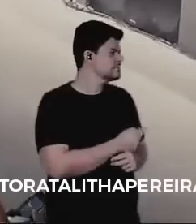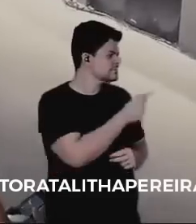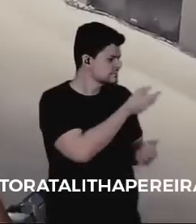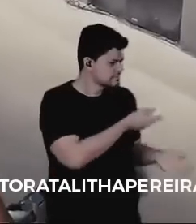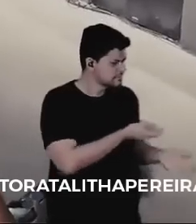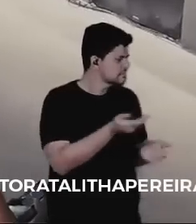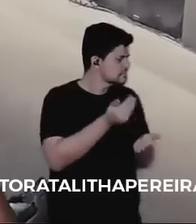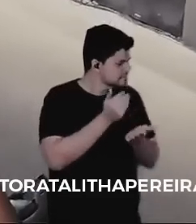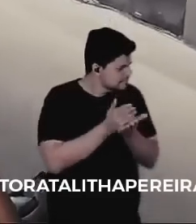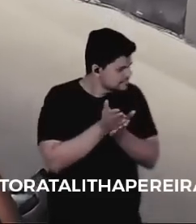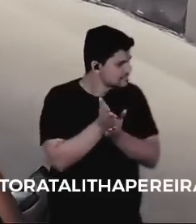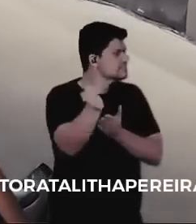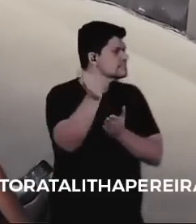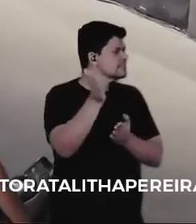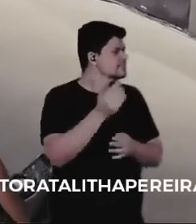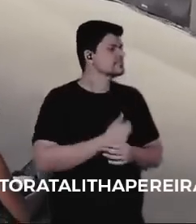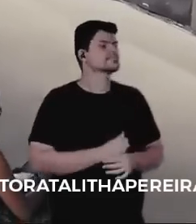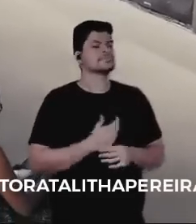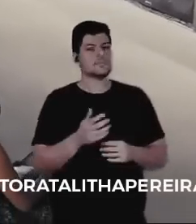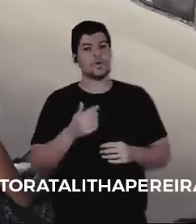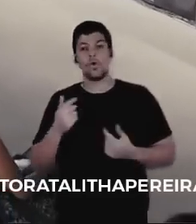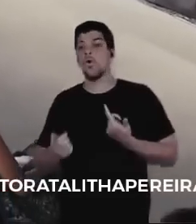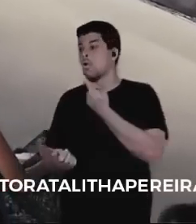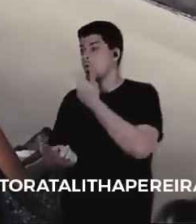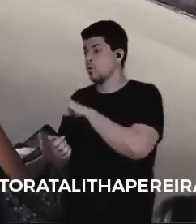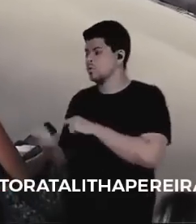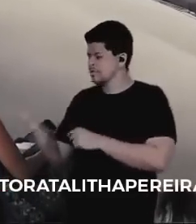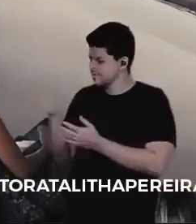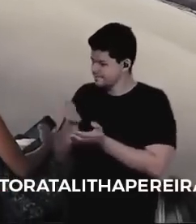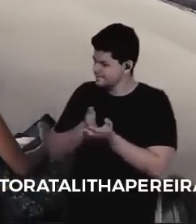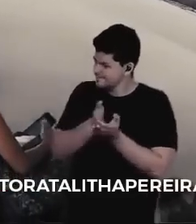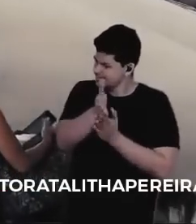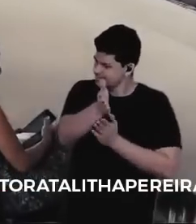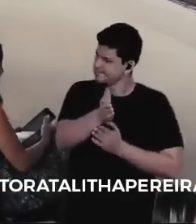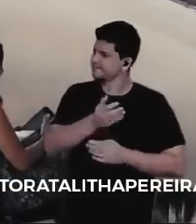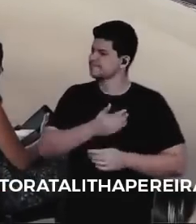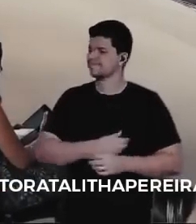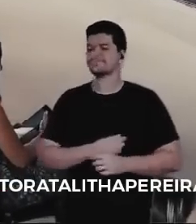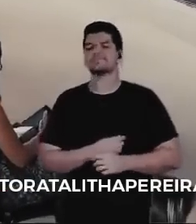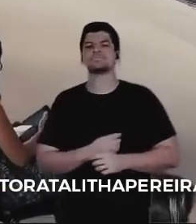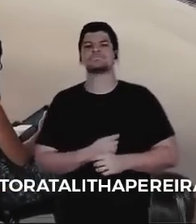avance. Isso, olha para outra e diga assim, avance.